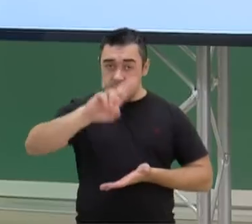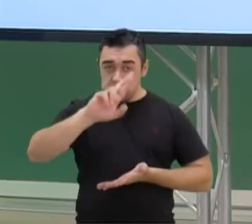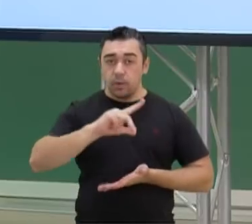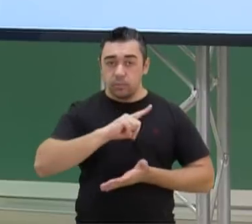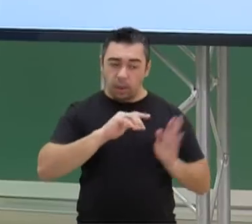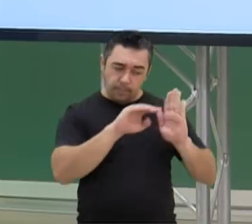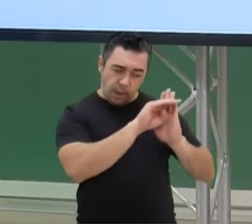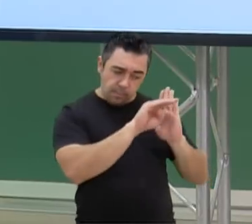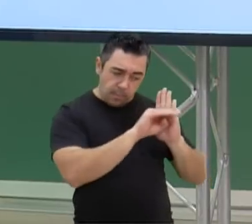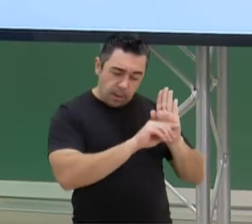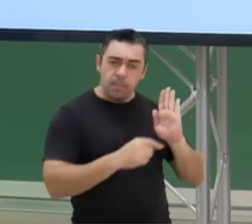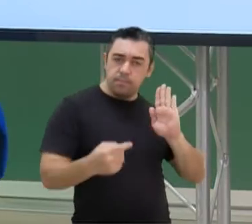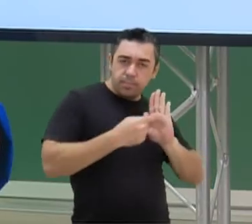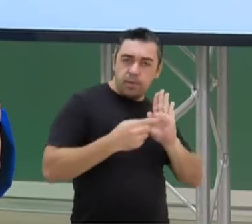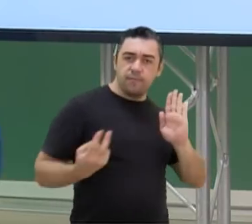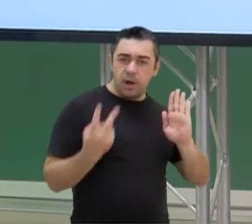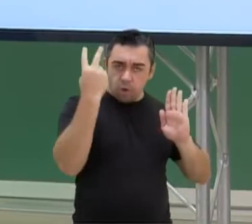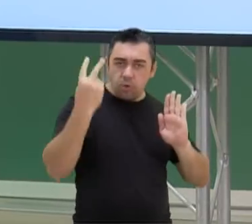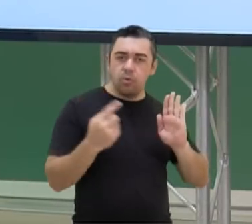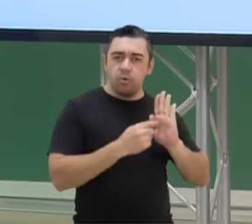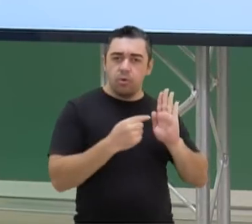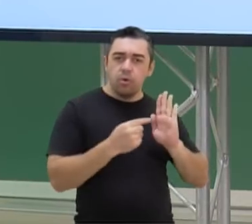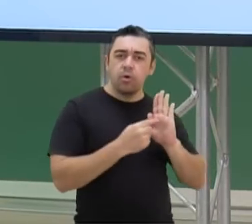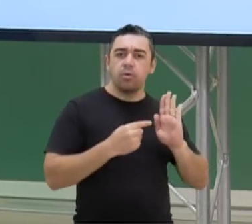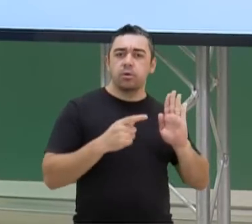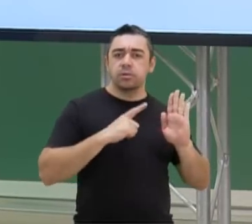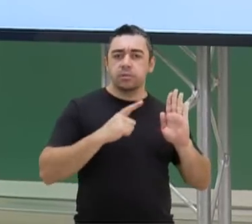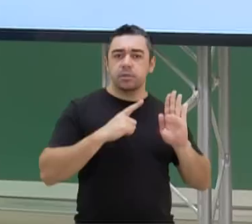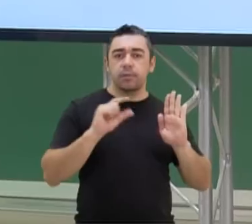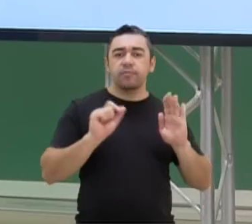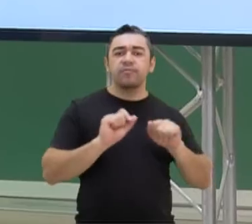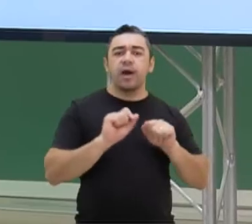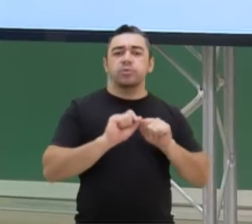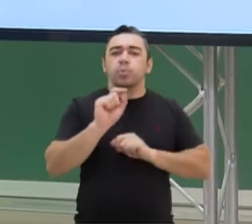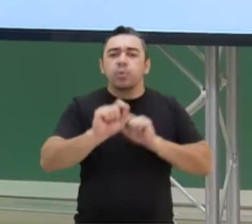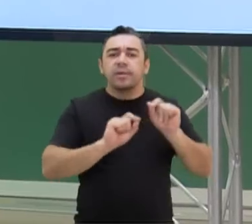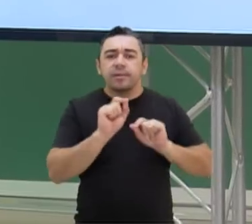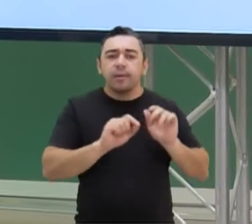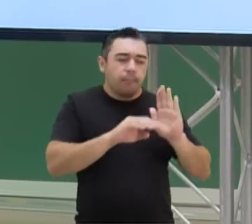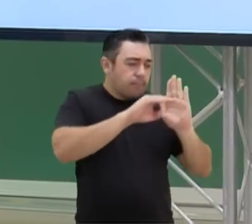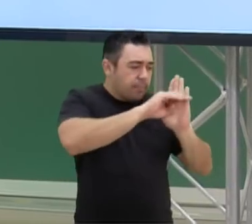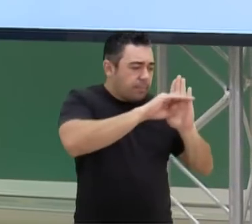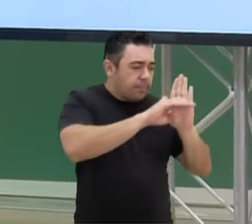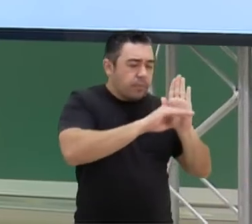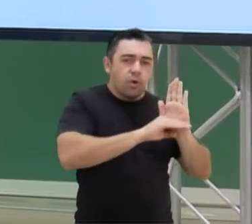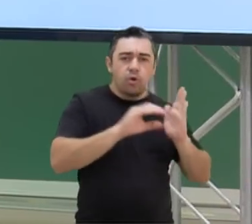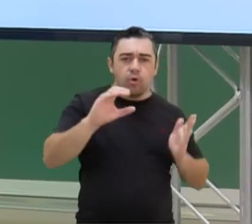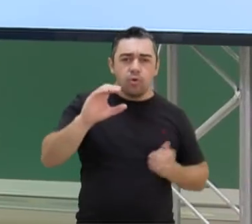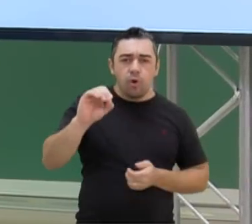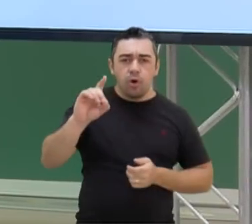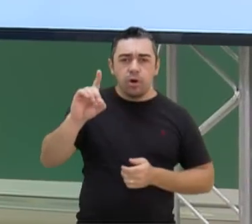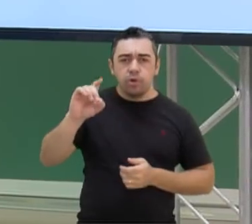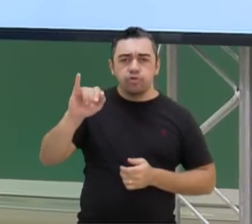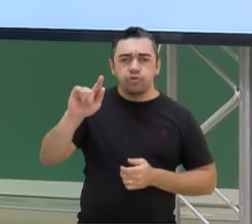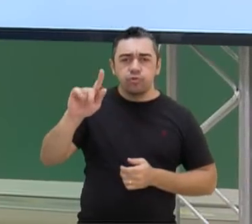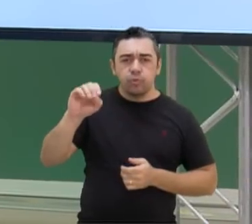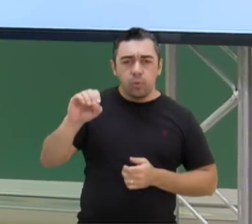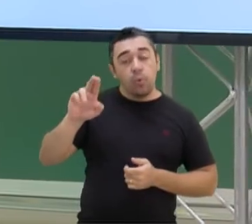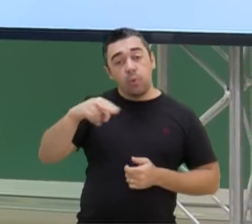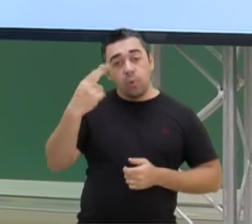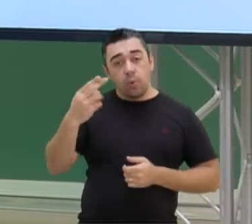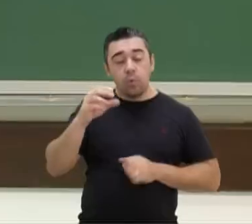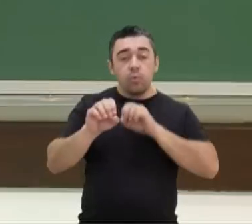princípios, valores, que juntos formam o código ou a sua doutrina. Em geral, eles estão escritos nos